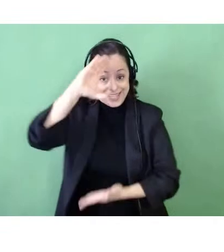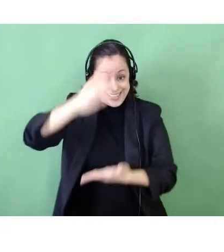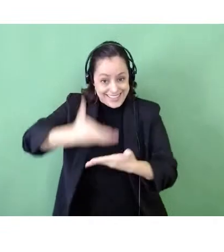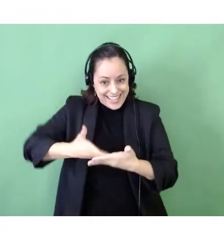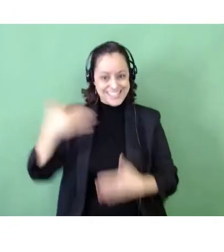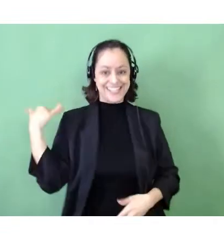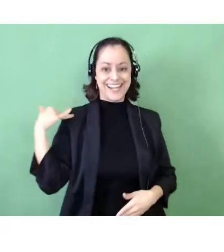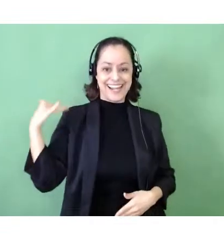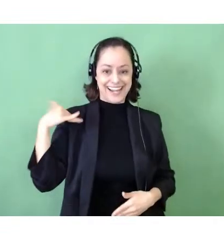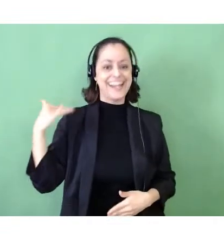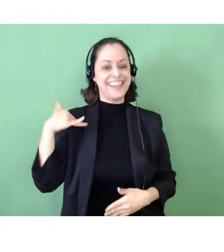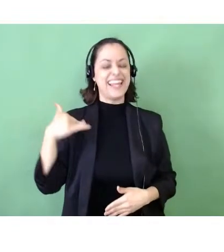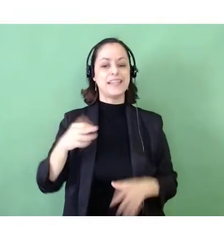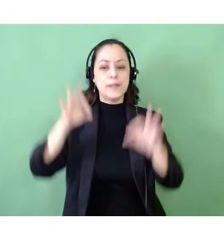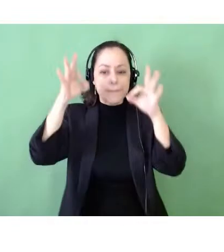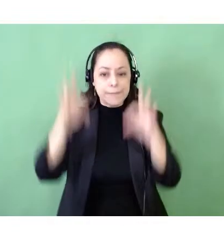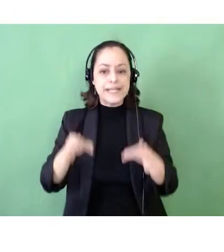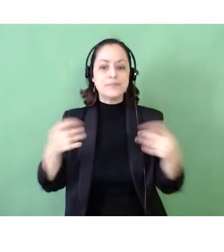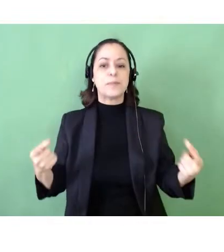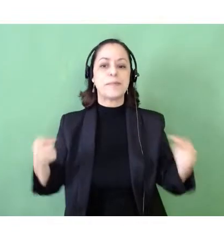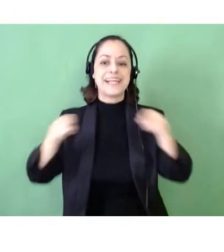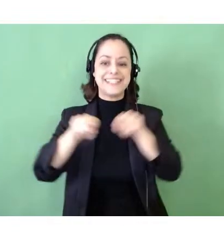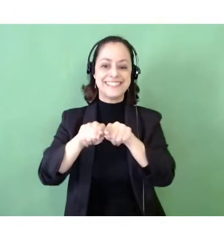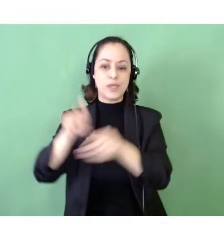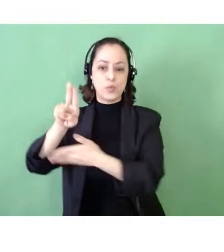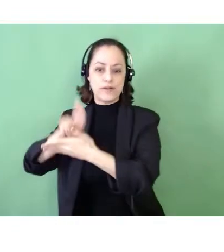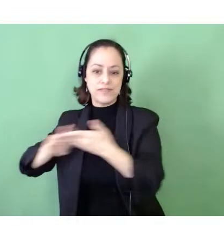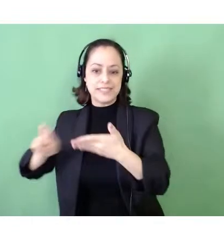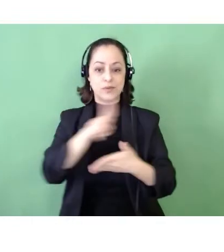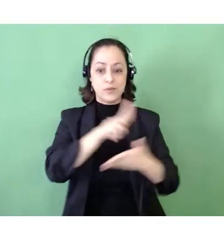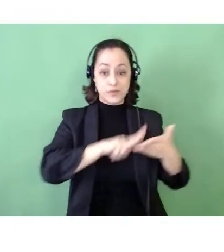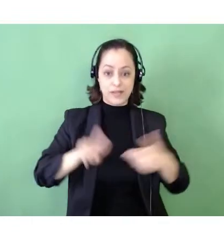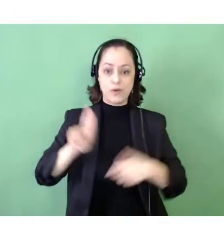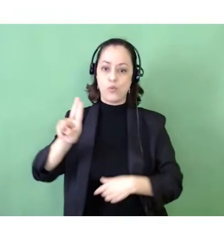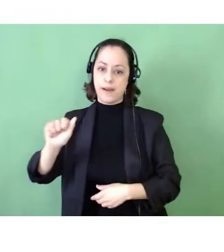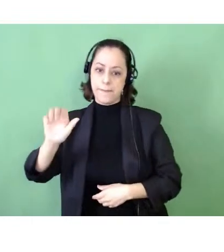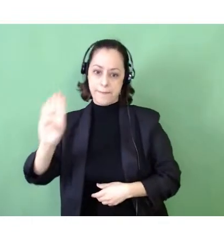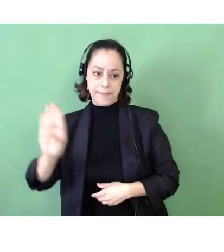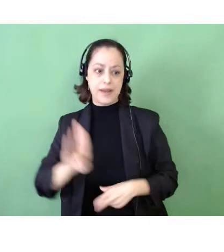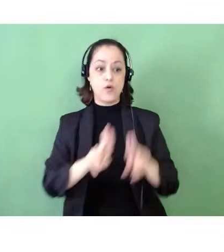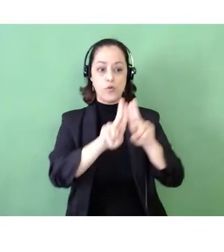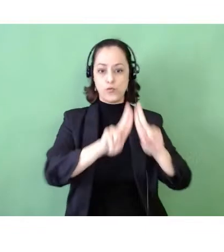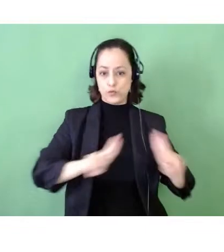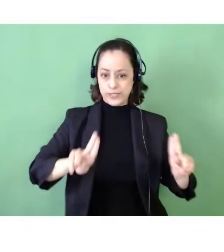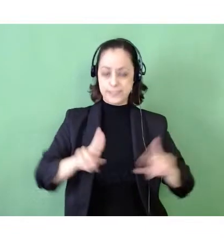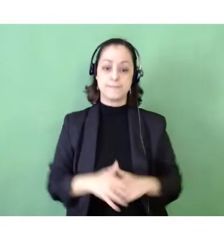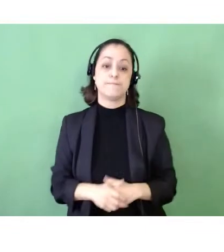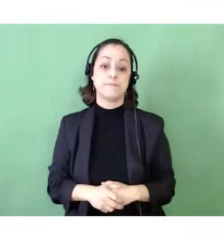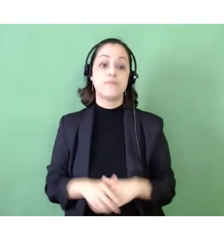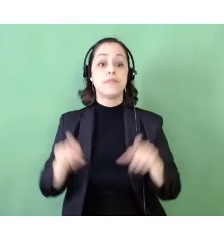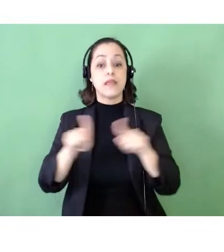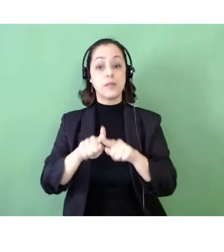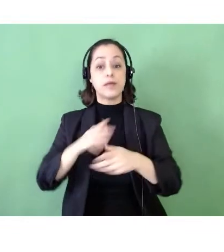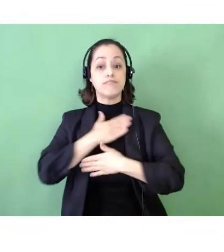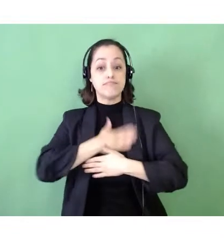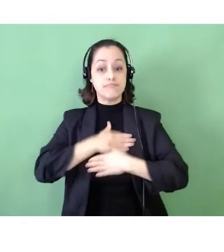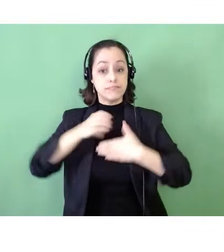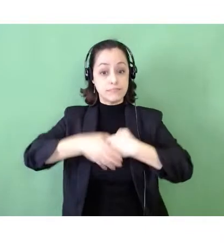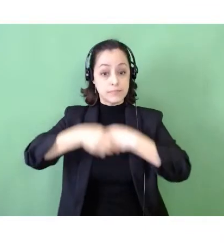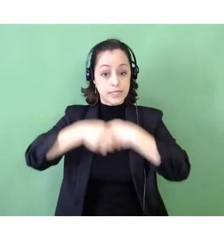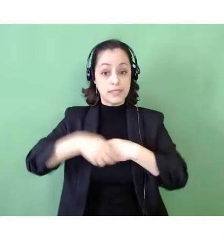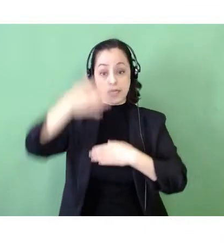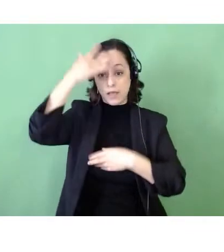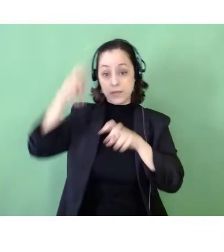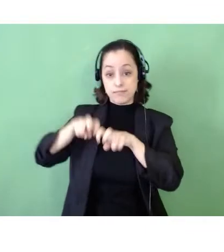a confirmar. Eu saúdo todas as pessoas presentes, também, em particular, as minhas companheiras de banca,